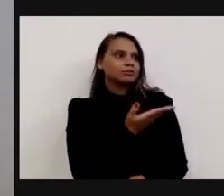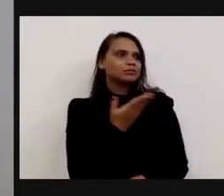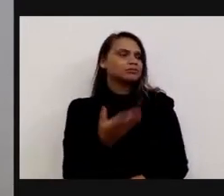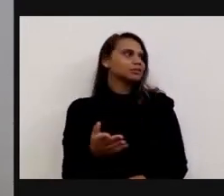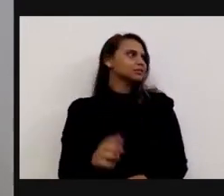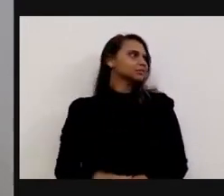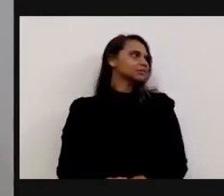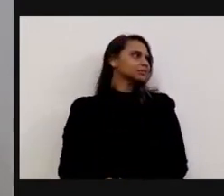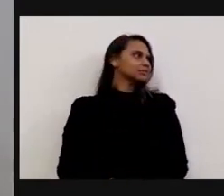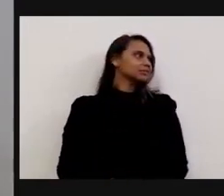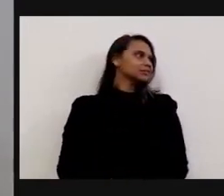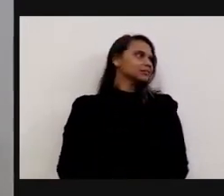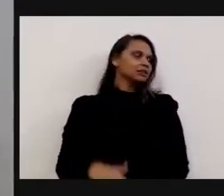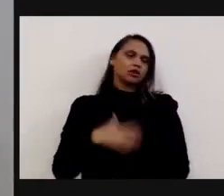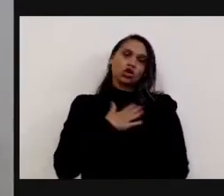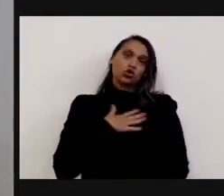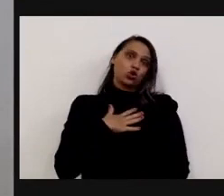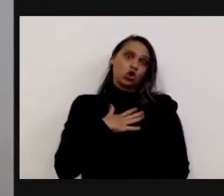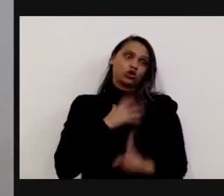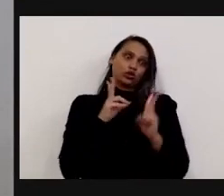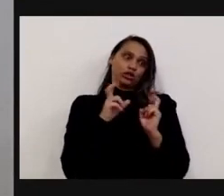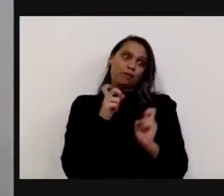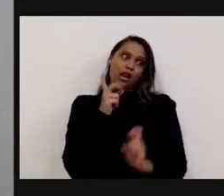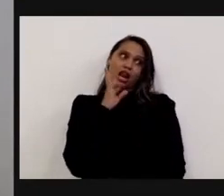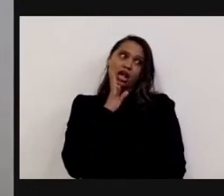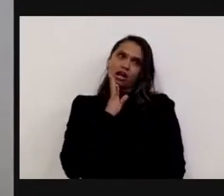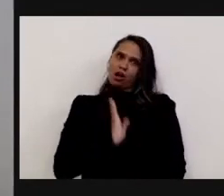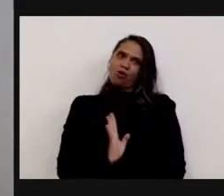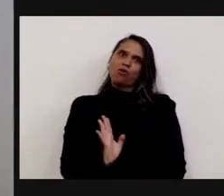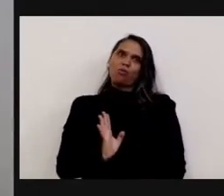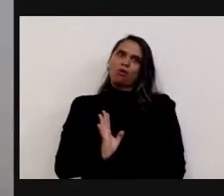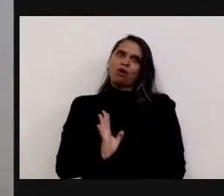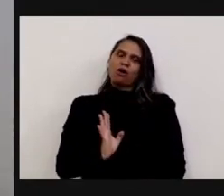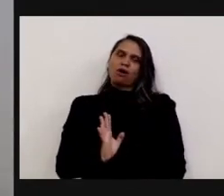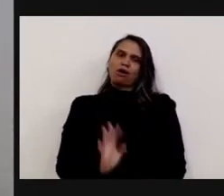Eu não gosto do tempo legal tá suficiente